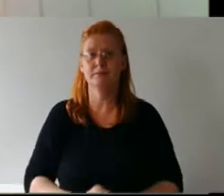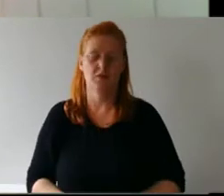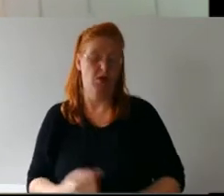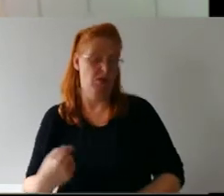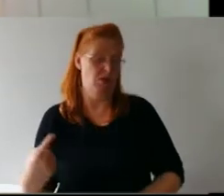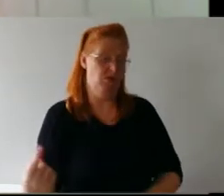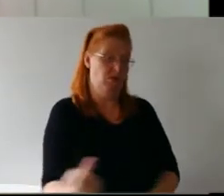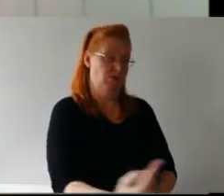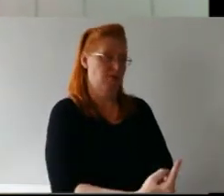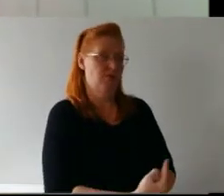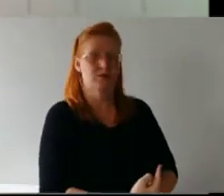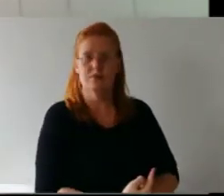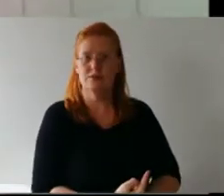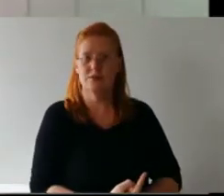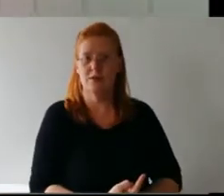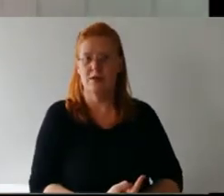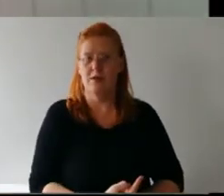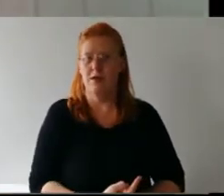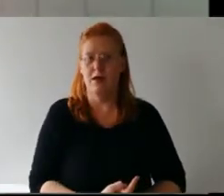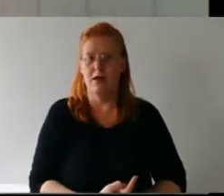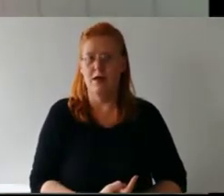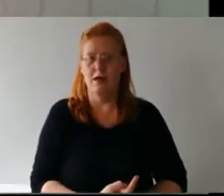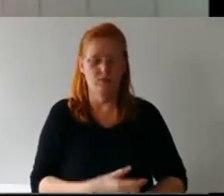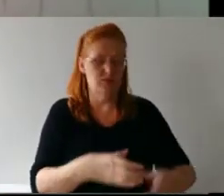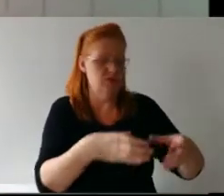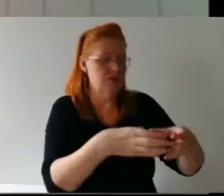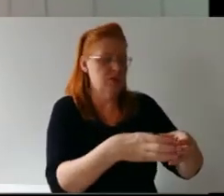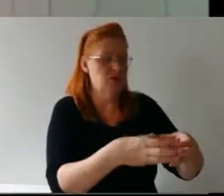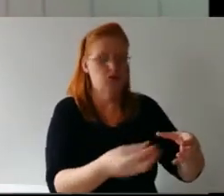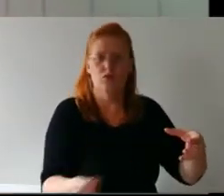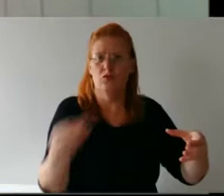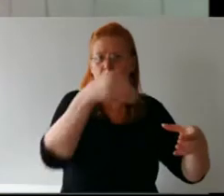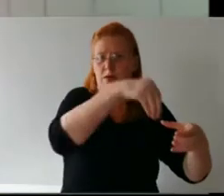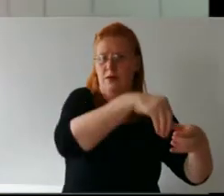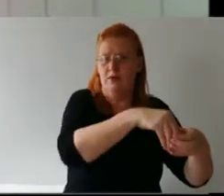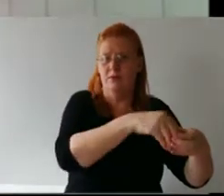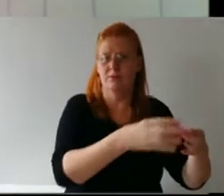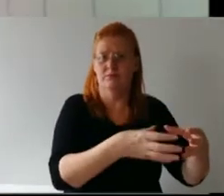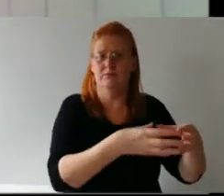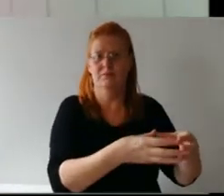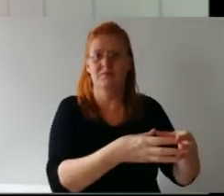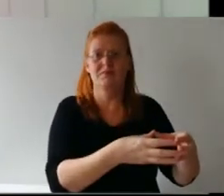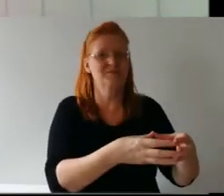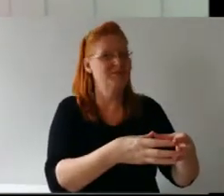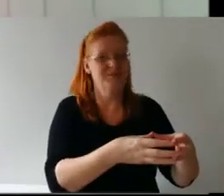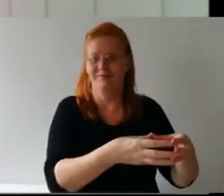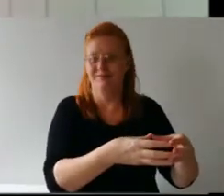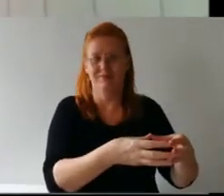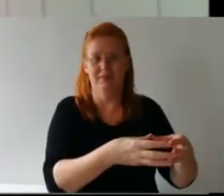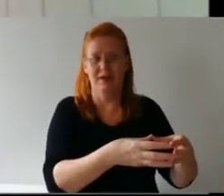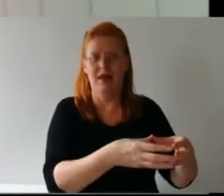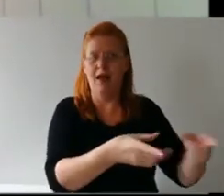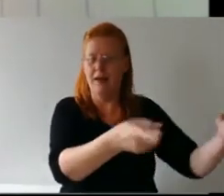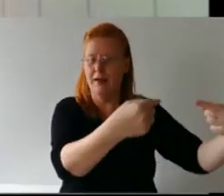pensamento? Não estaremos nós condenados a um círculo e, portanto, o